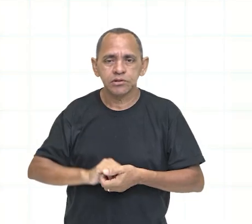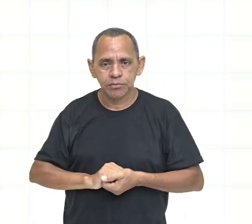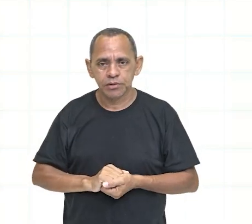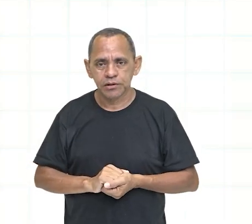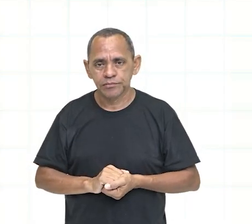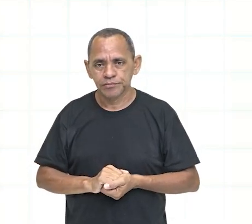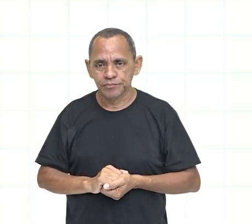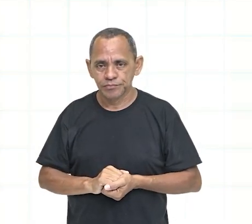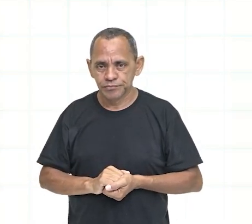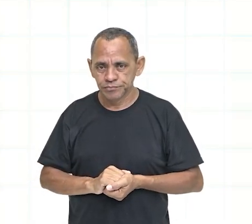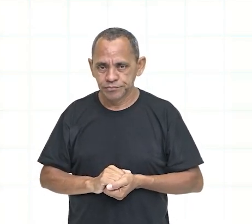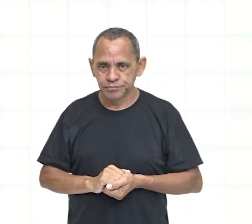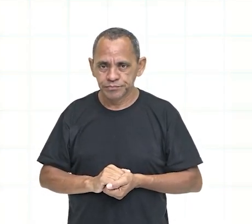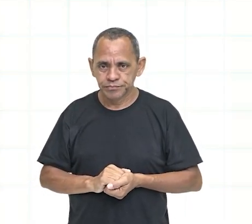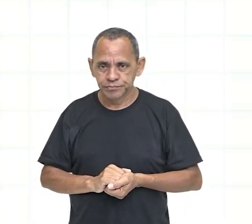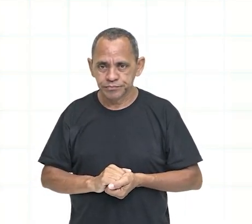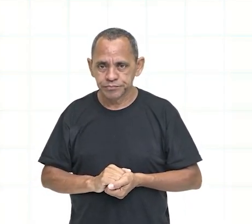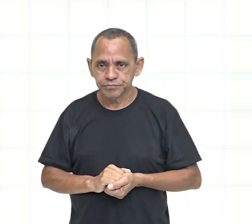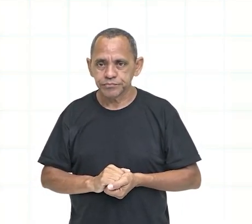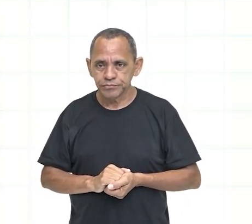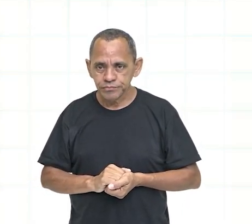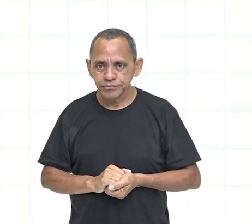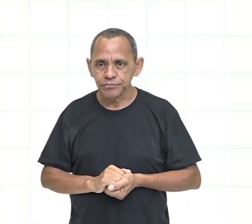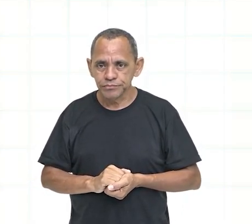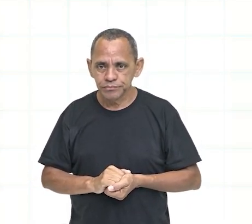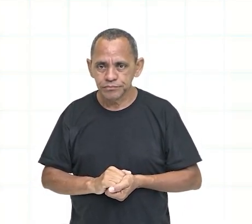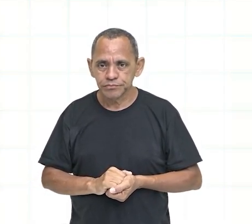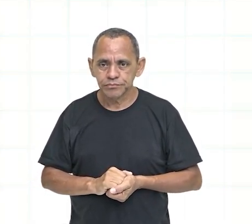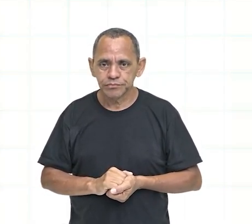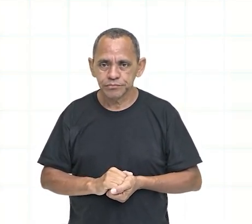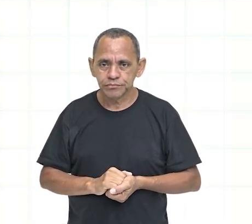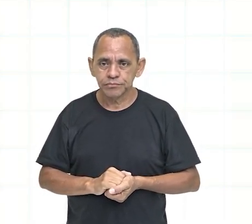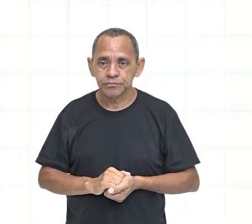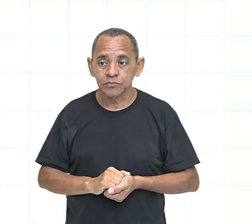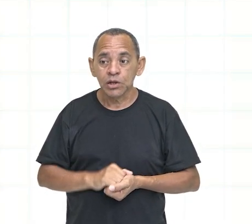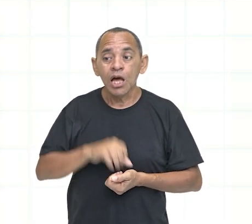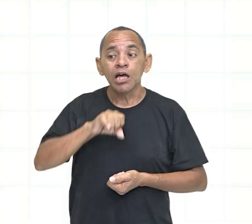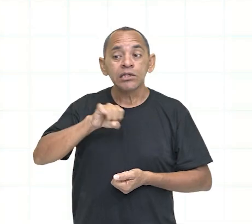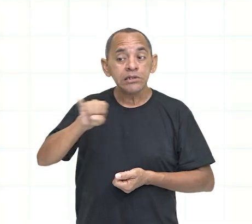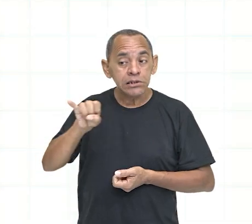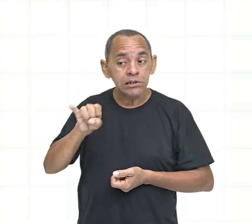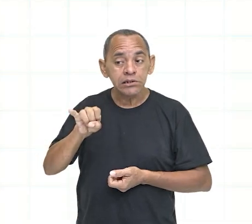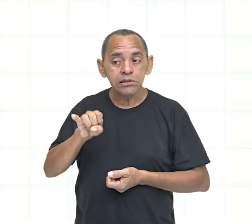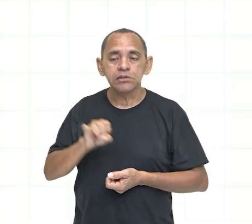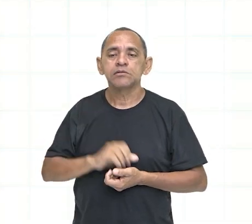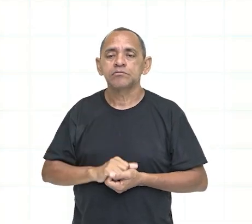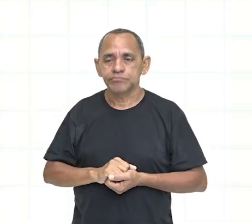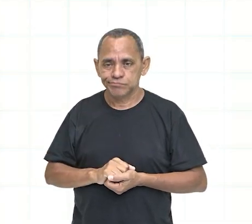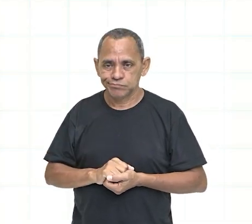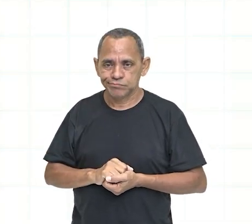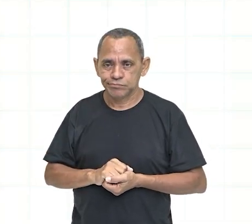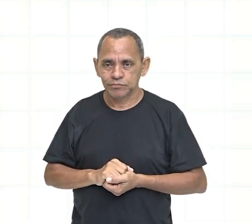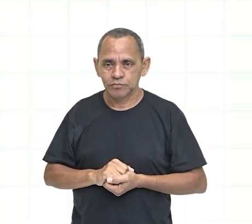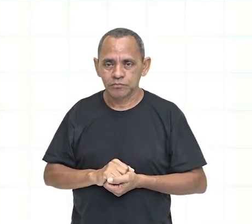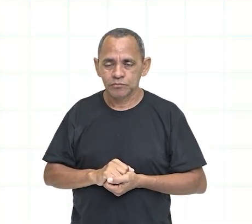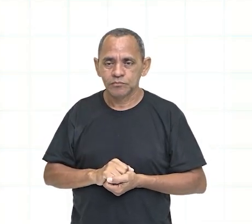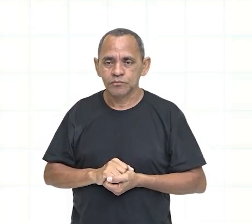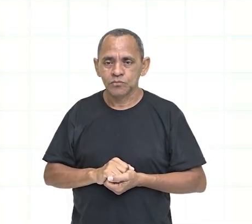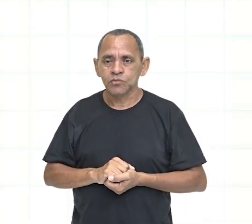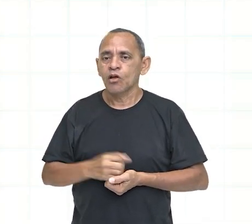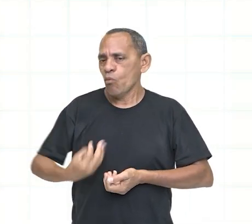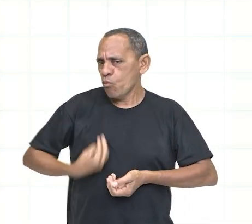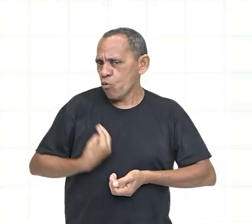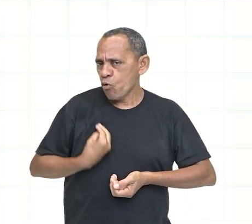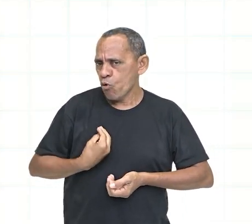em inglês. Se eles morassem perto, já é uma ação bem difícil, olha só. Se eles morassem, significa que eles não moram. Então, eu estou falando